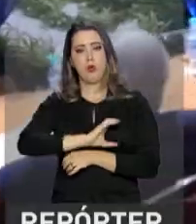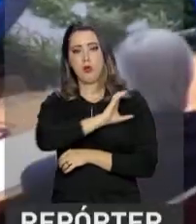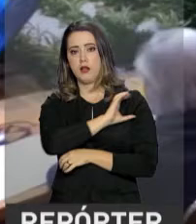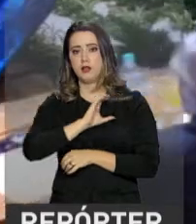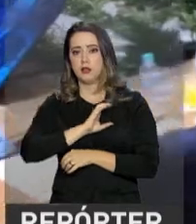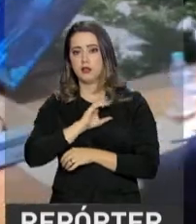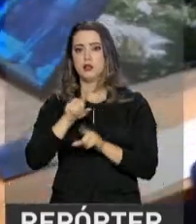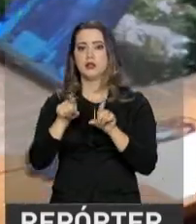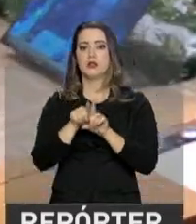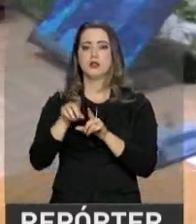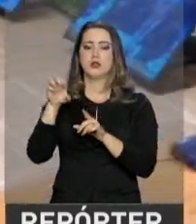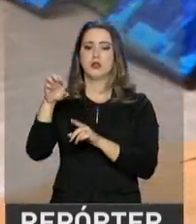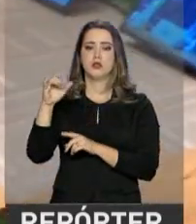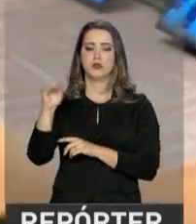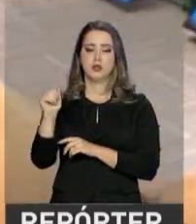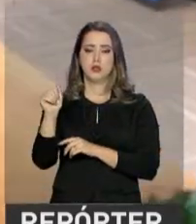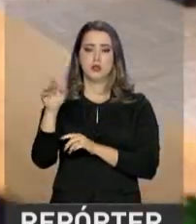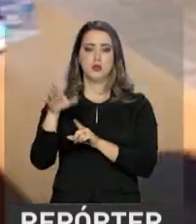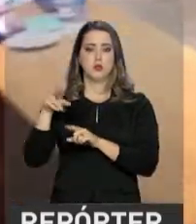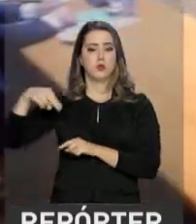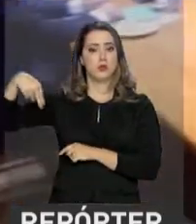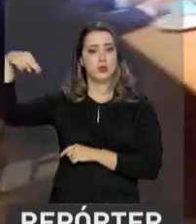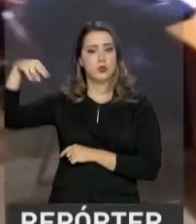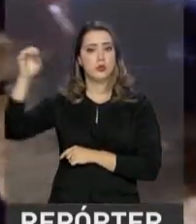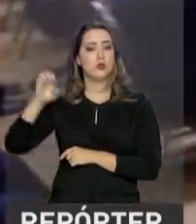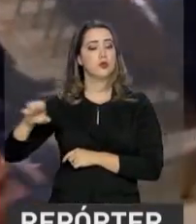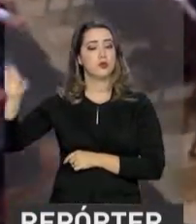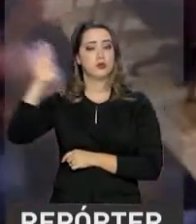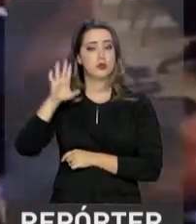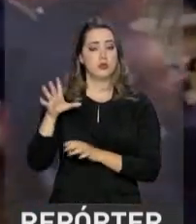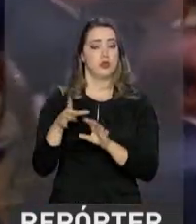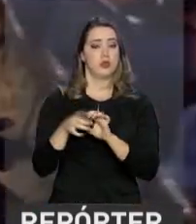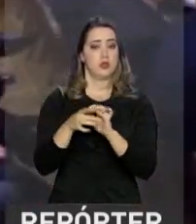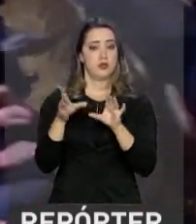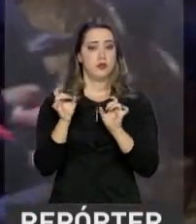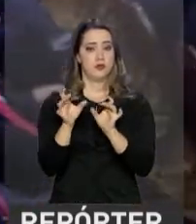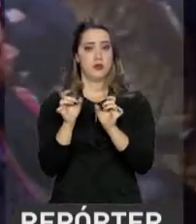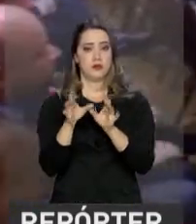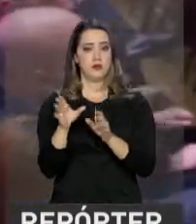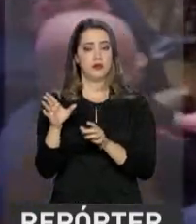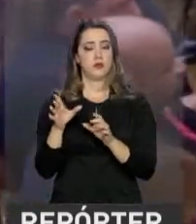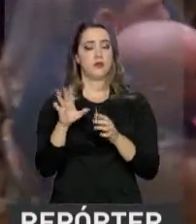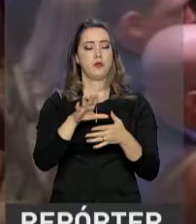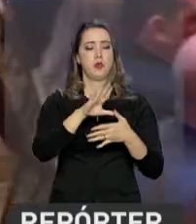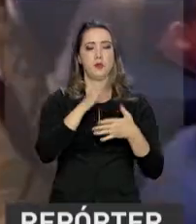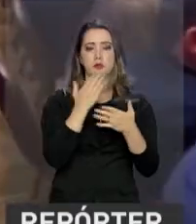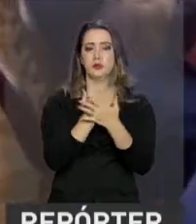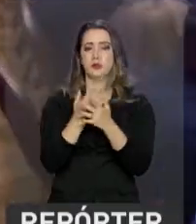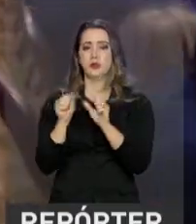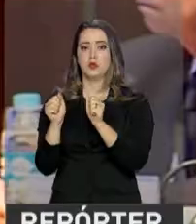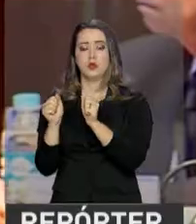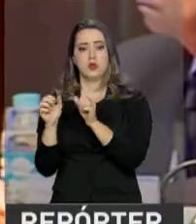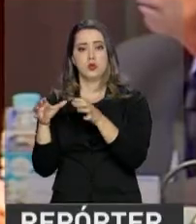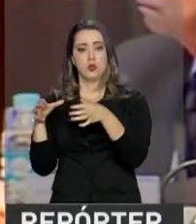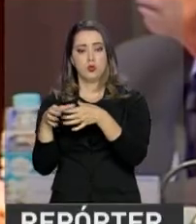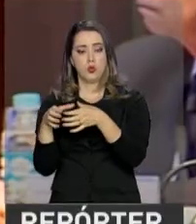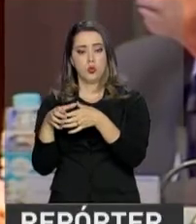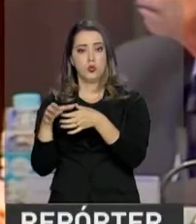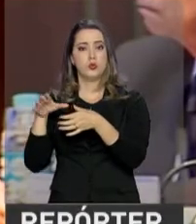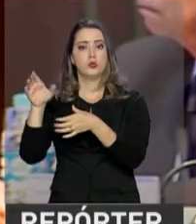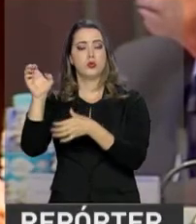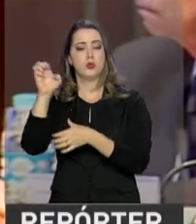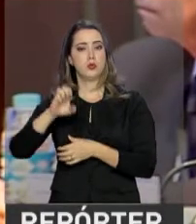formado por países do norte europeu o acordo para um livre comércio entre mercosul e união europeia em negociação há quase